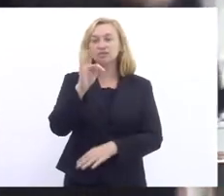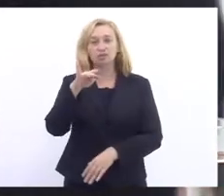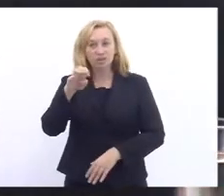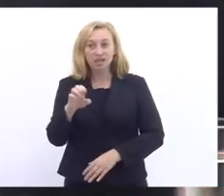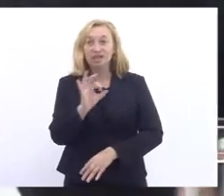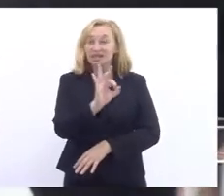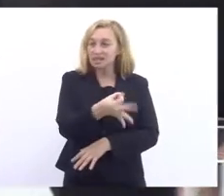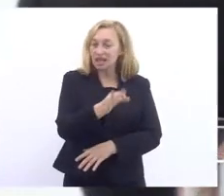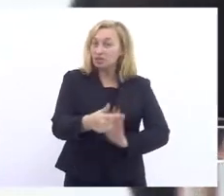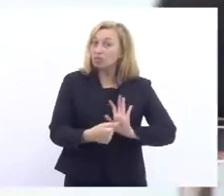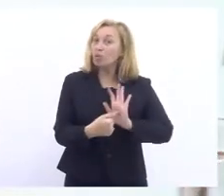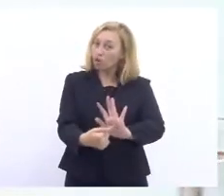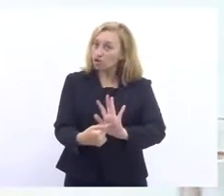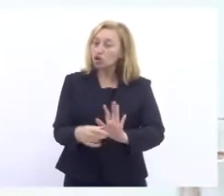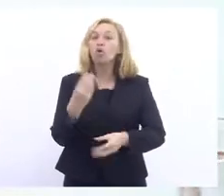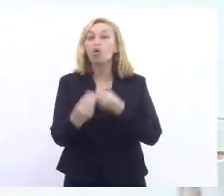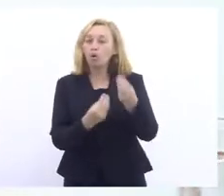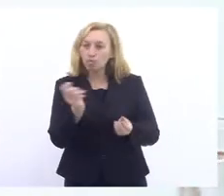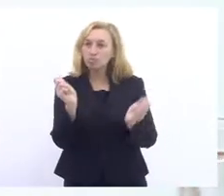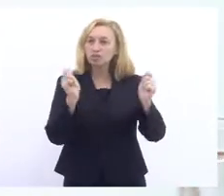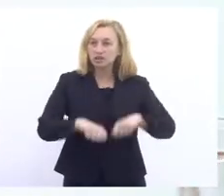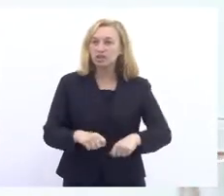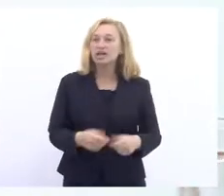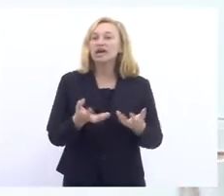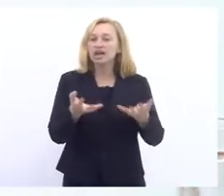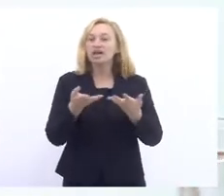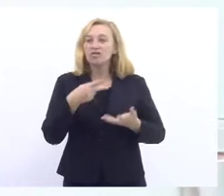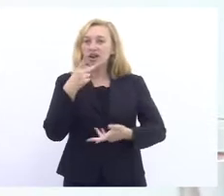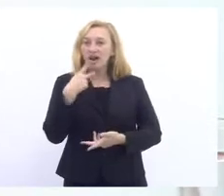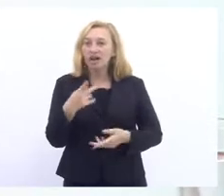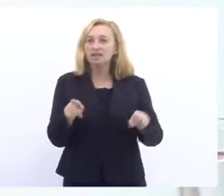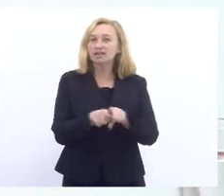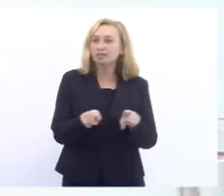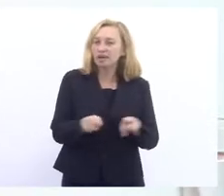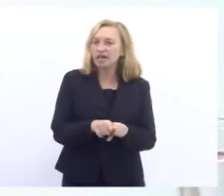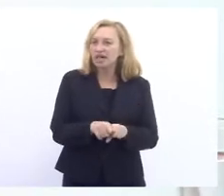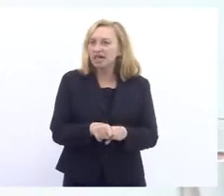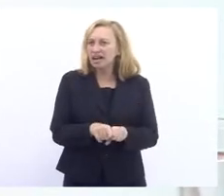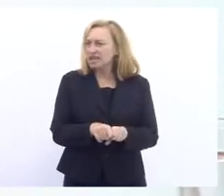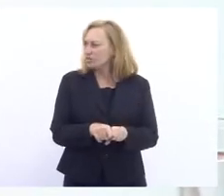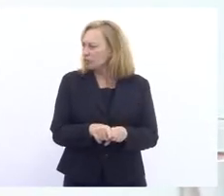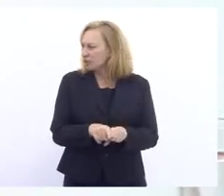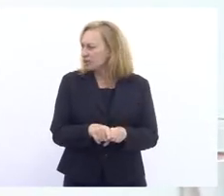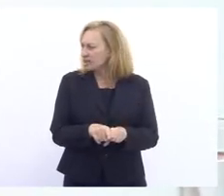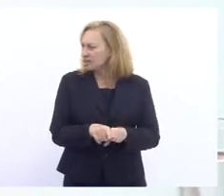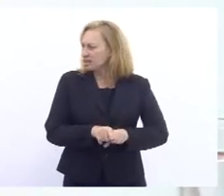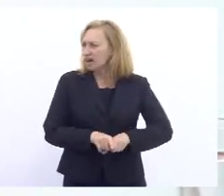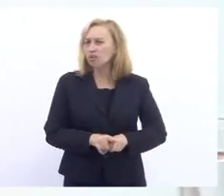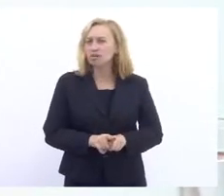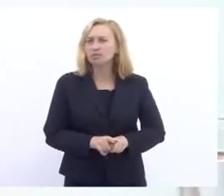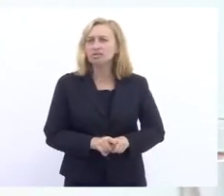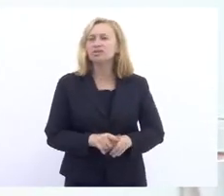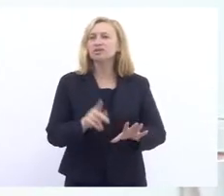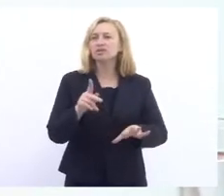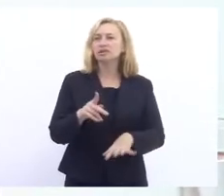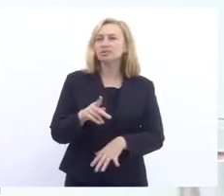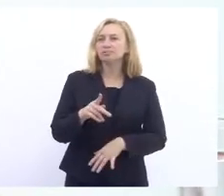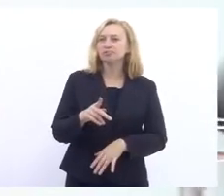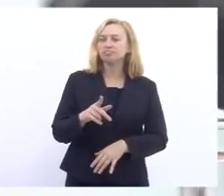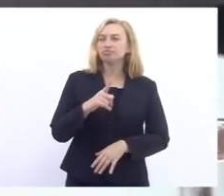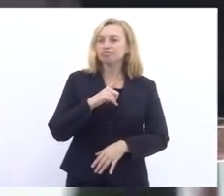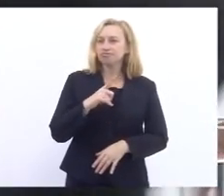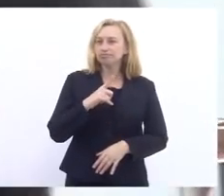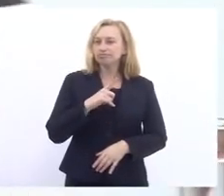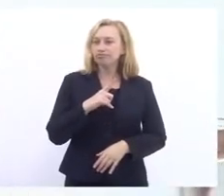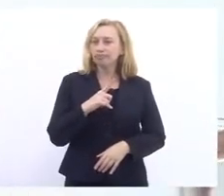nos mostra como isso é possível quero ressaltar também eu que usando alguns bonés aqui nessa casa tem um